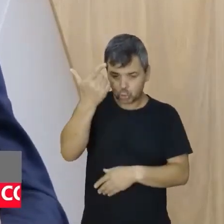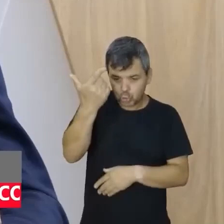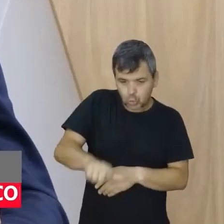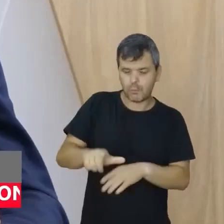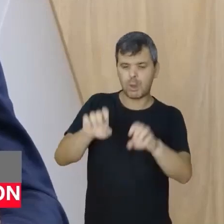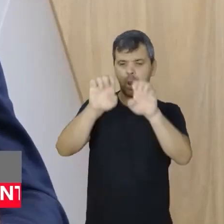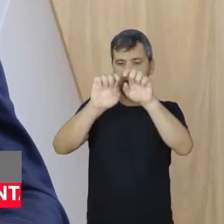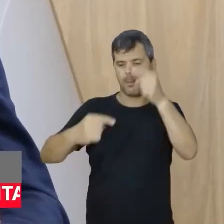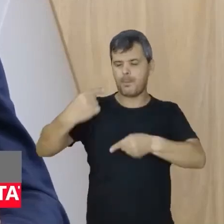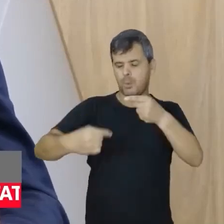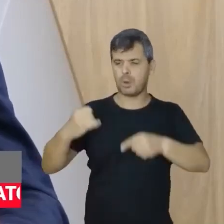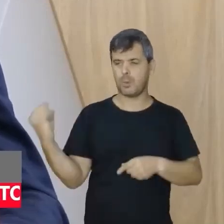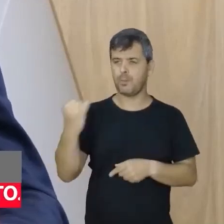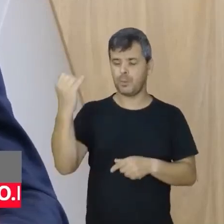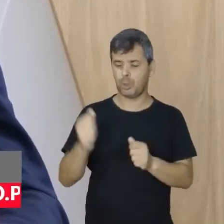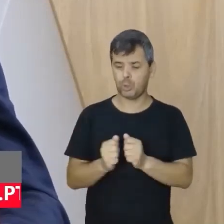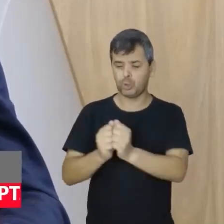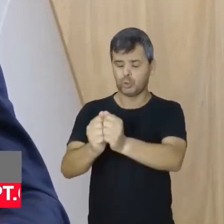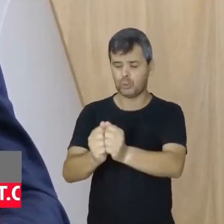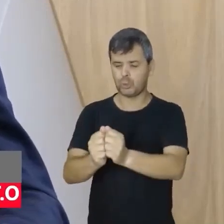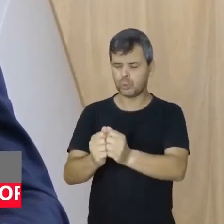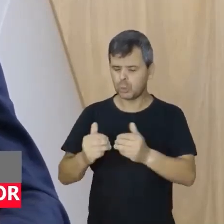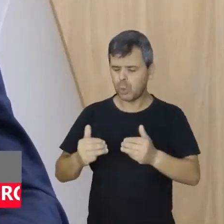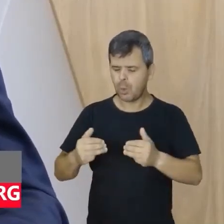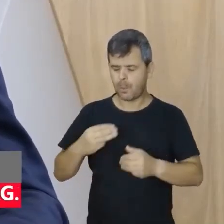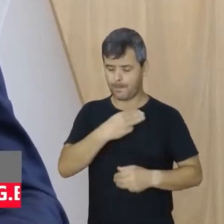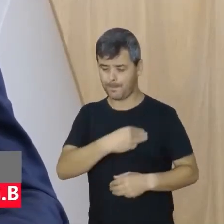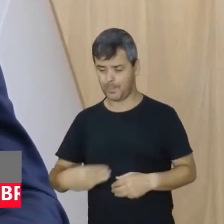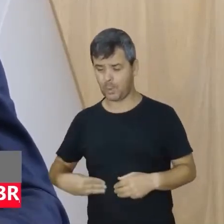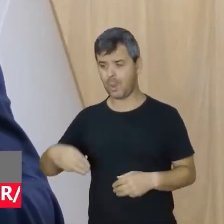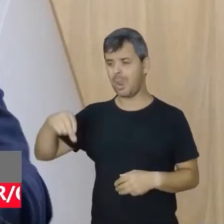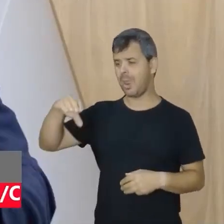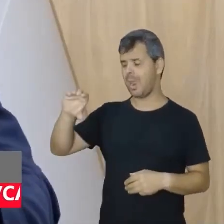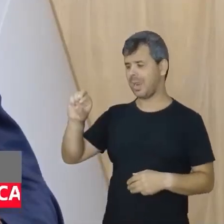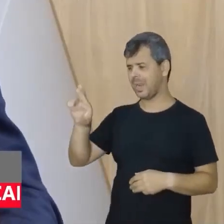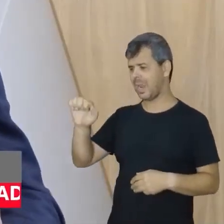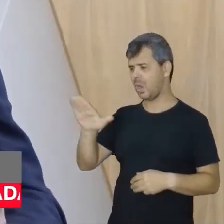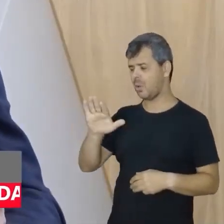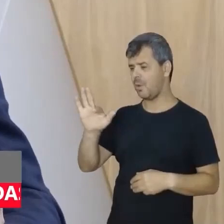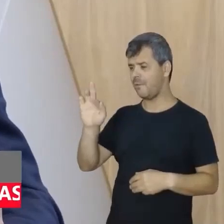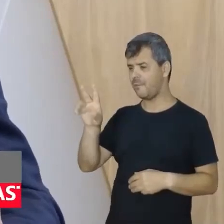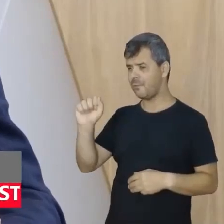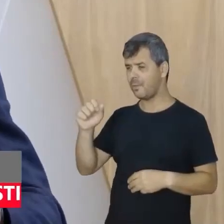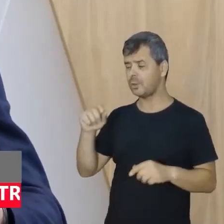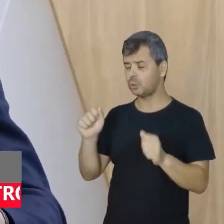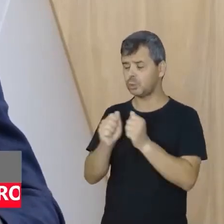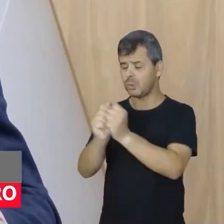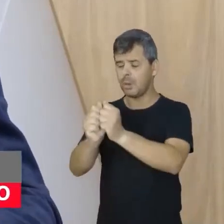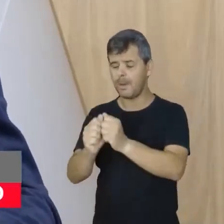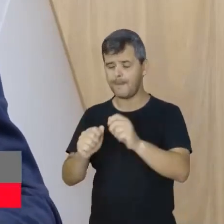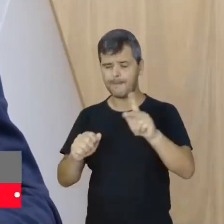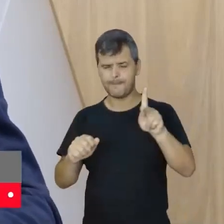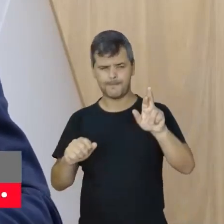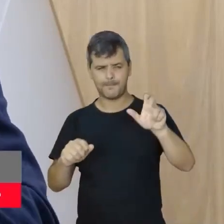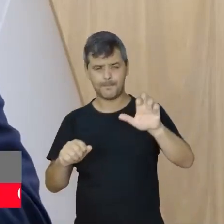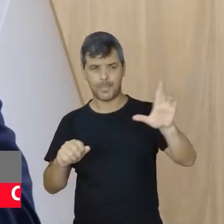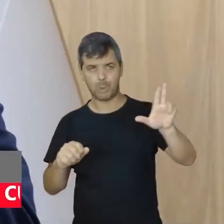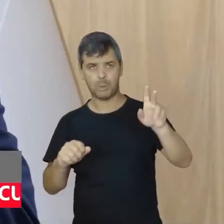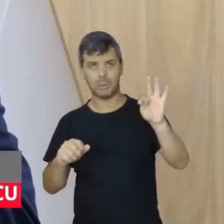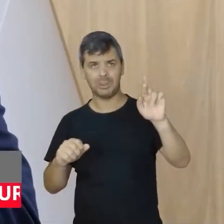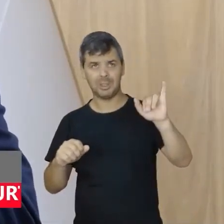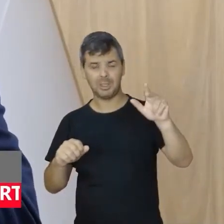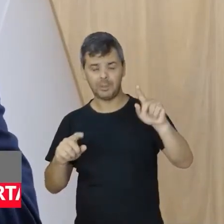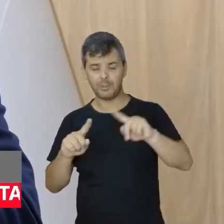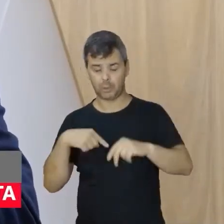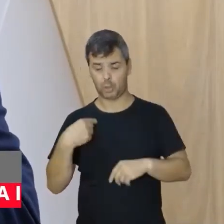tão importante. Junto com o ministro Carlos Fávaro, com o ministro Paulo Teixeira, na Conab, em julho, dia 30, nós